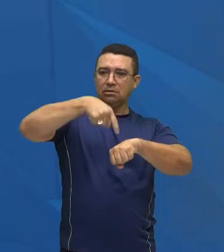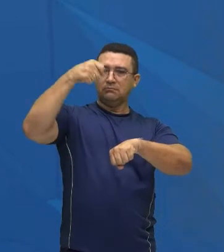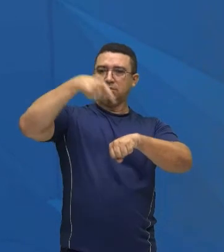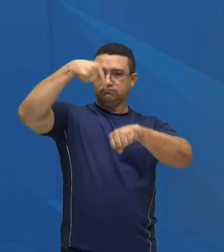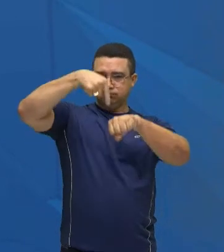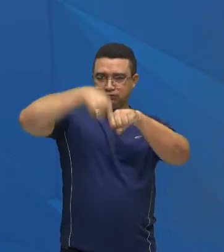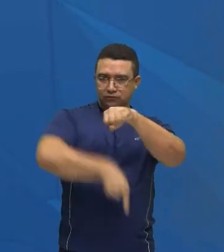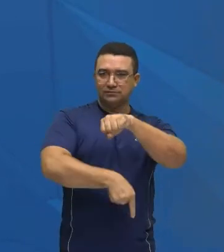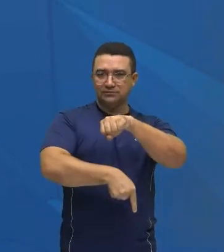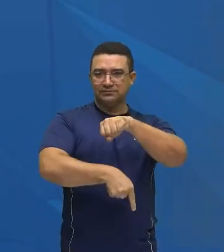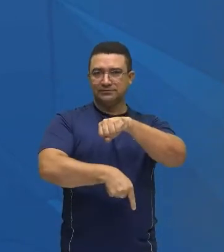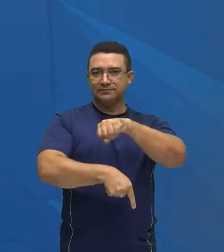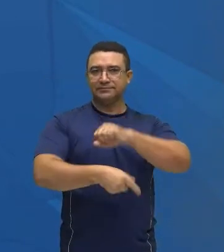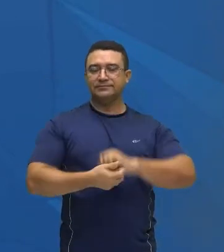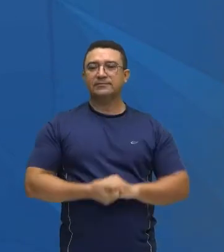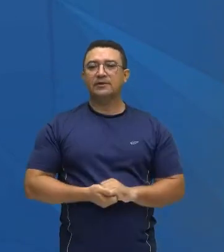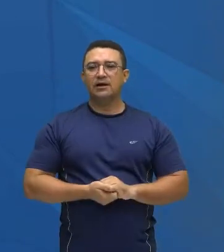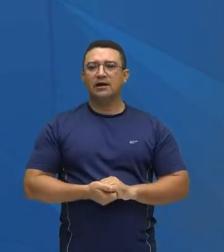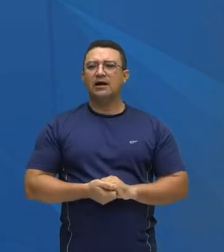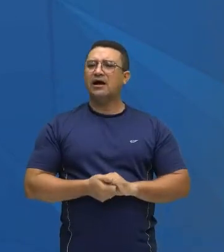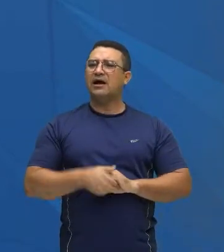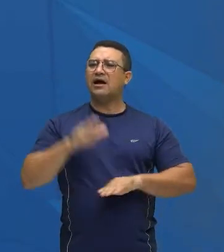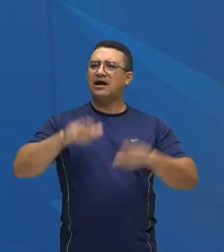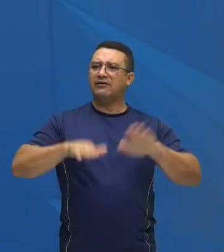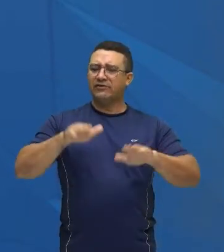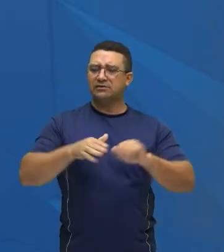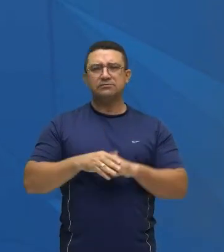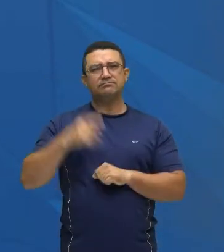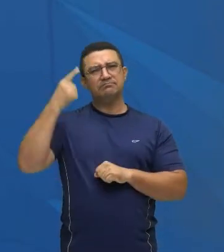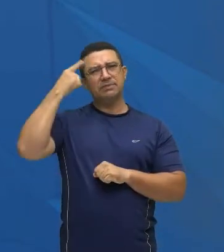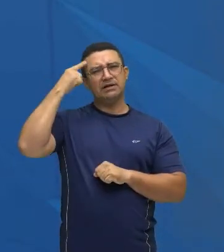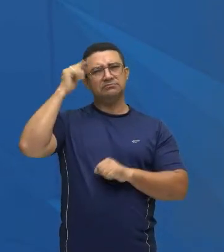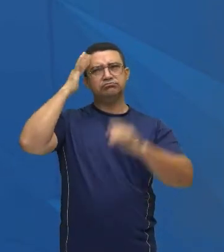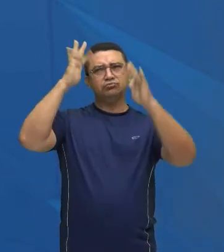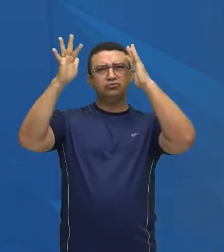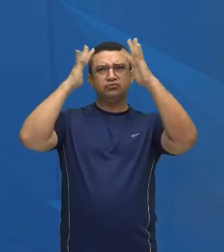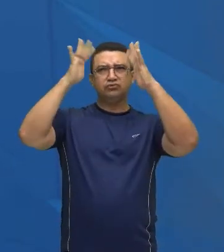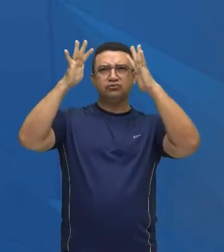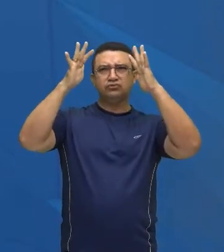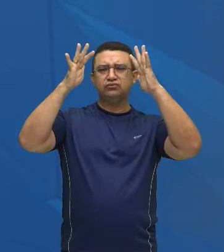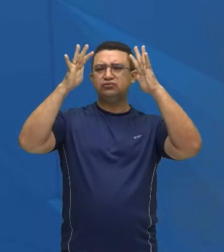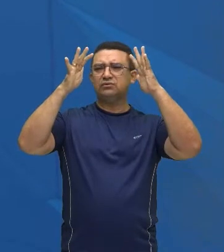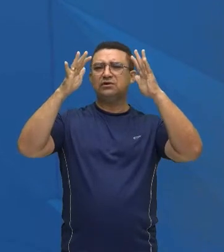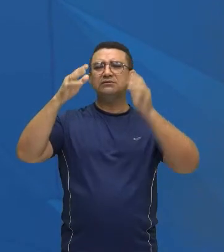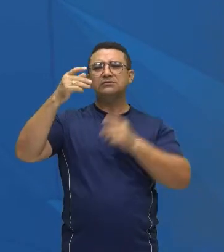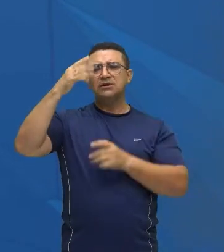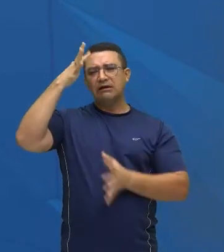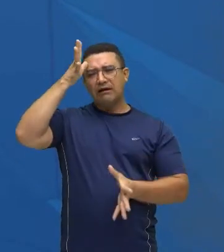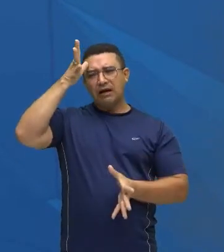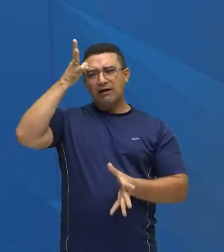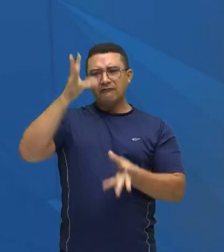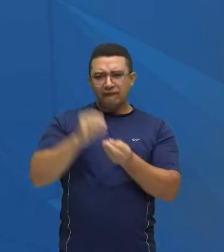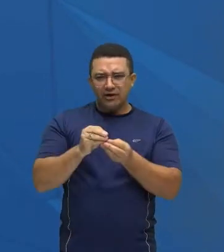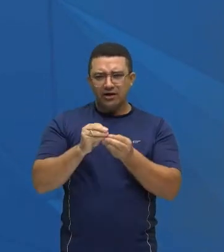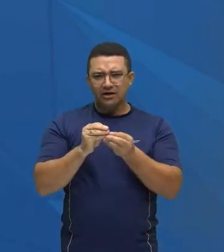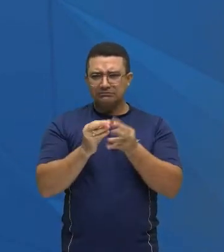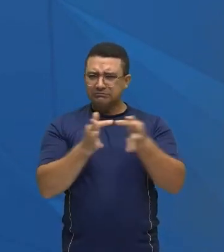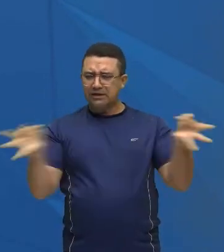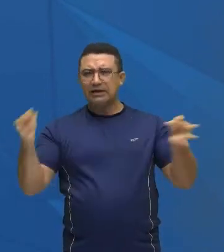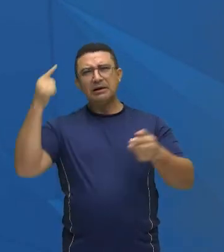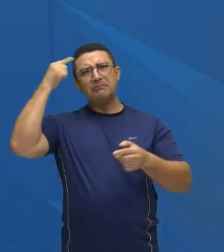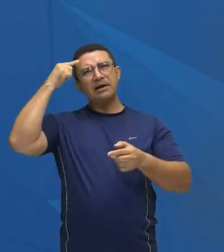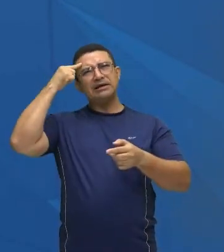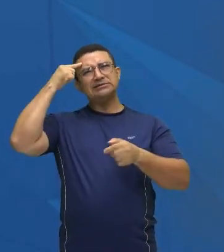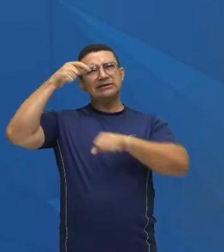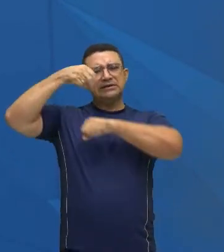que fura. E aí, gente, sério mesmo, quando eu penso nesse ditado popular, sempre vem em mente, né, a ideia de uma cachoeira, de